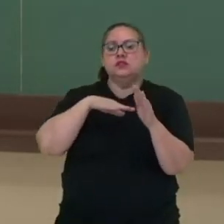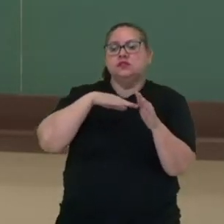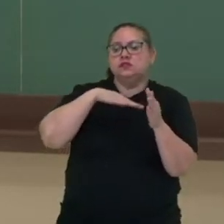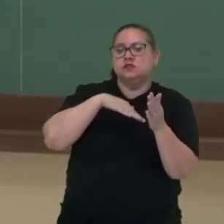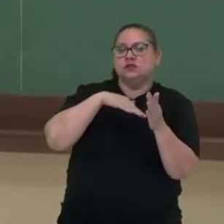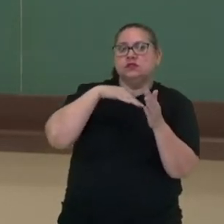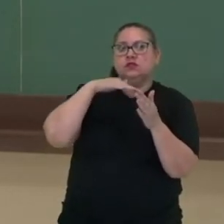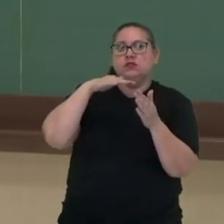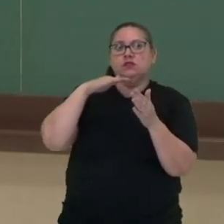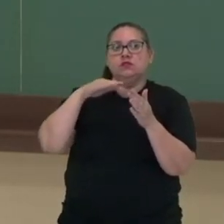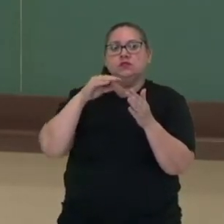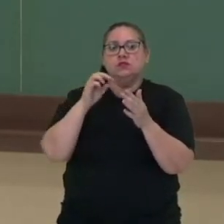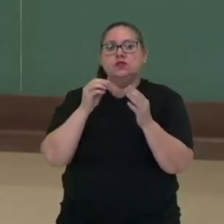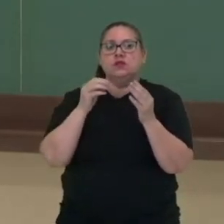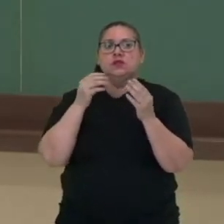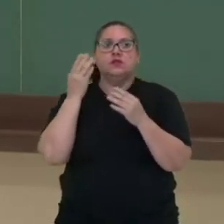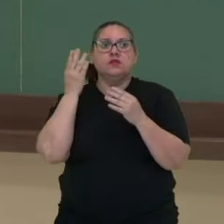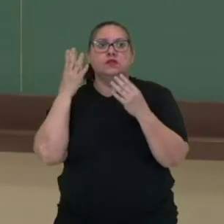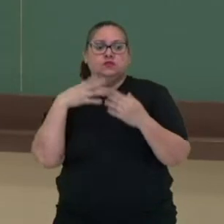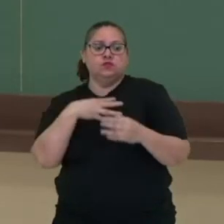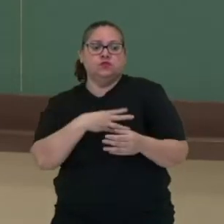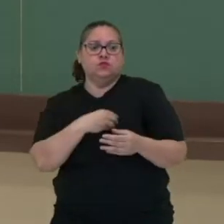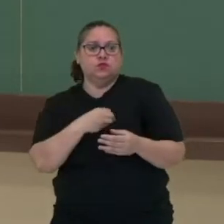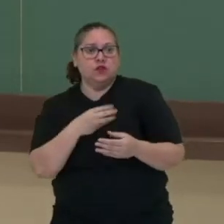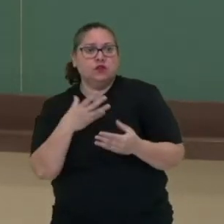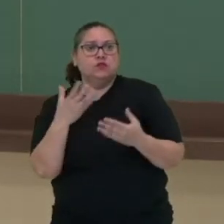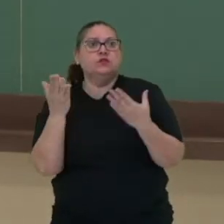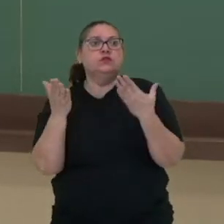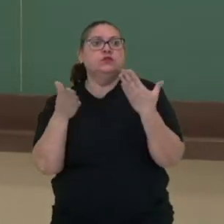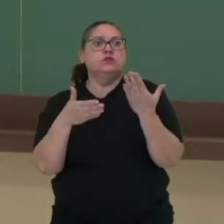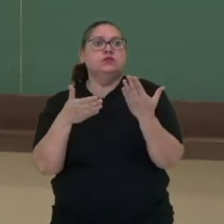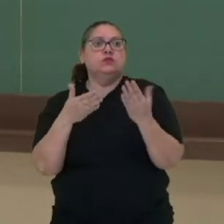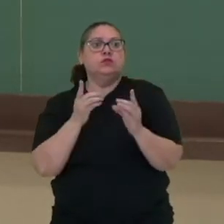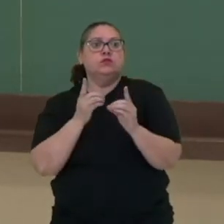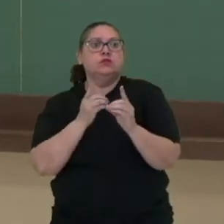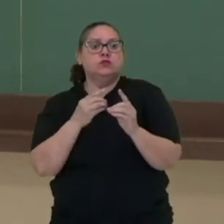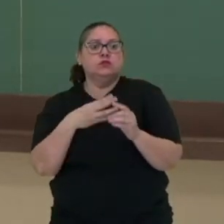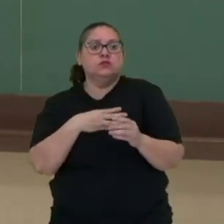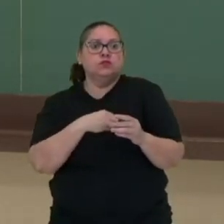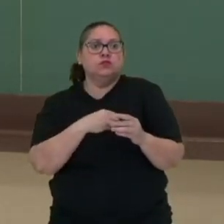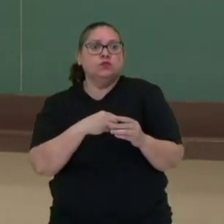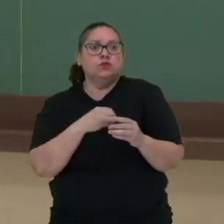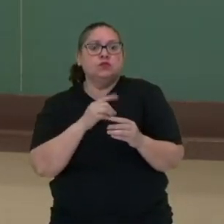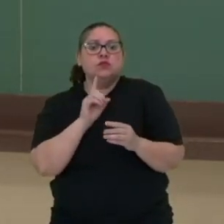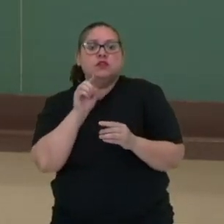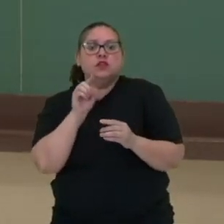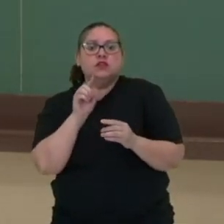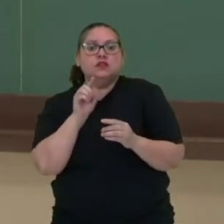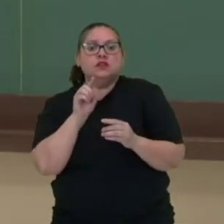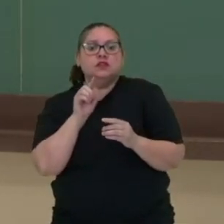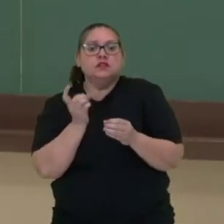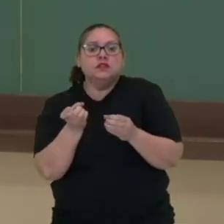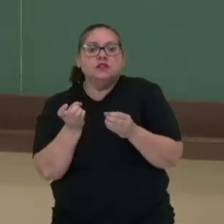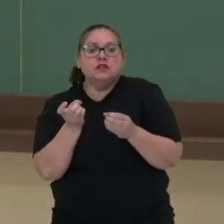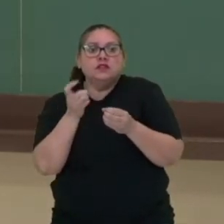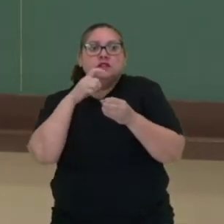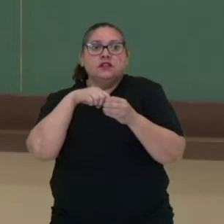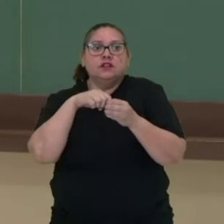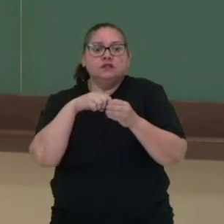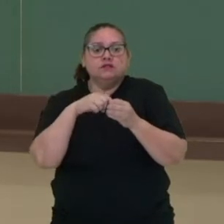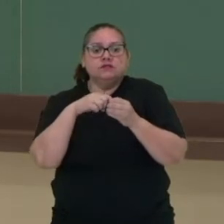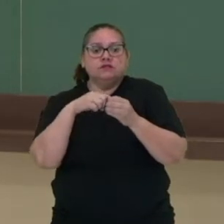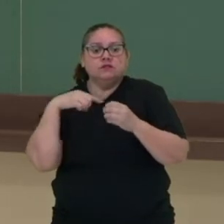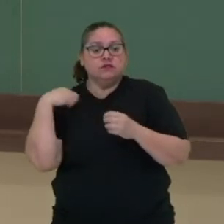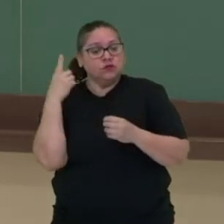chegar aos mamíferos. E quando nós chegamos nos mamíferos, quem se inclui aí nesse reino?